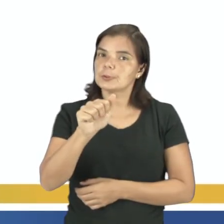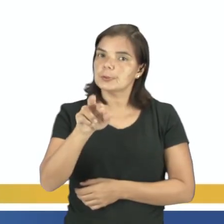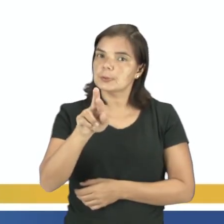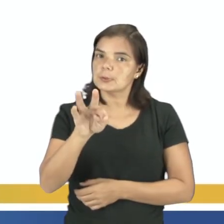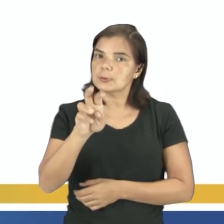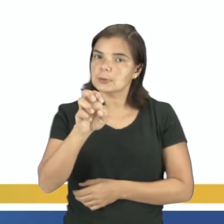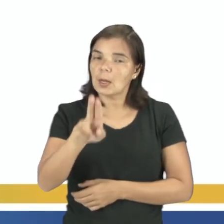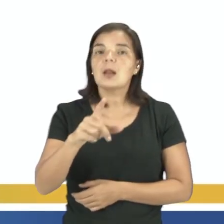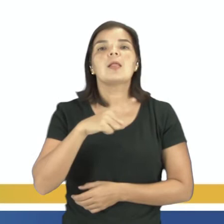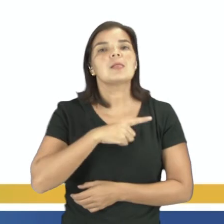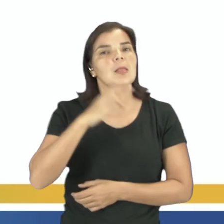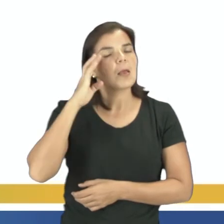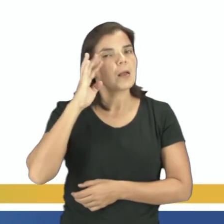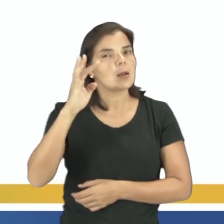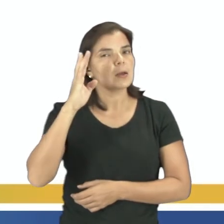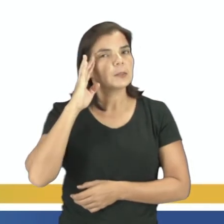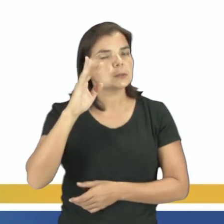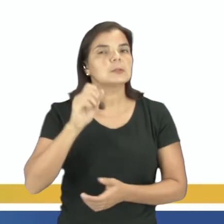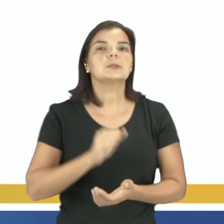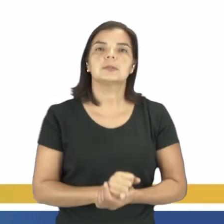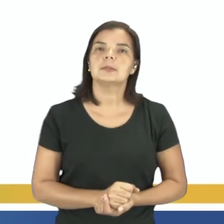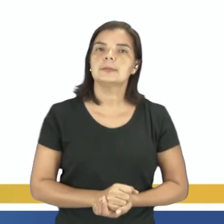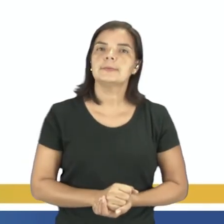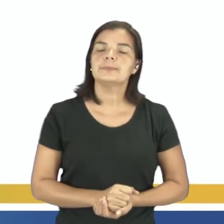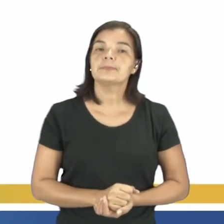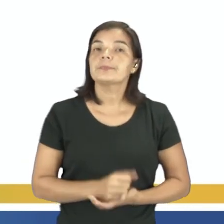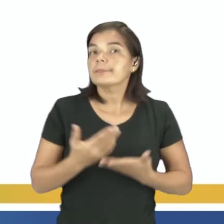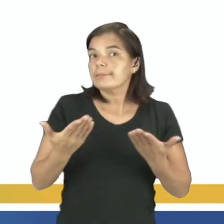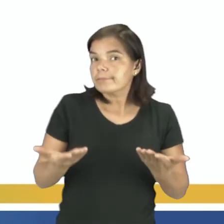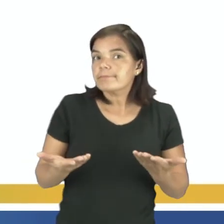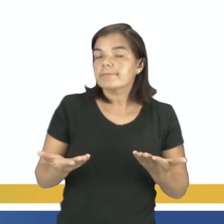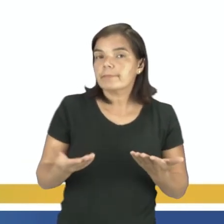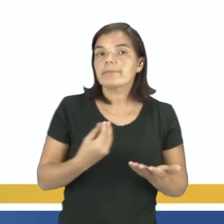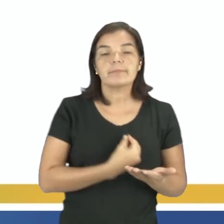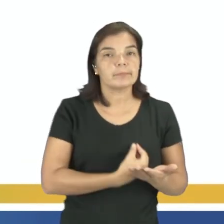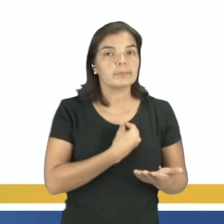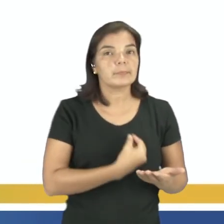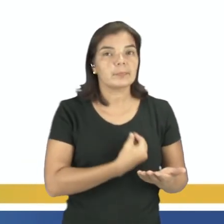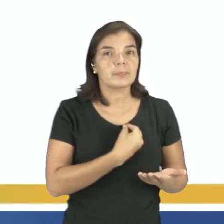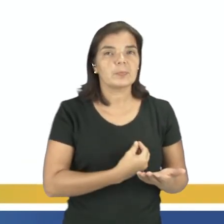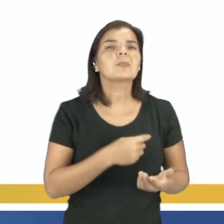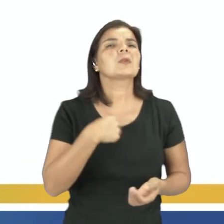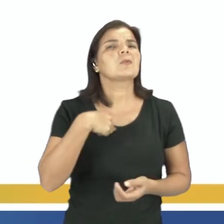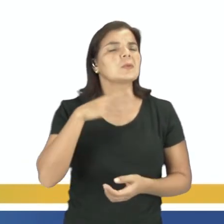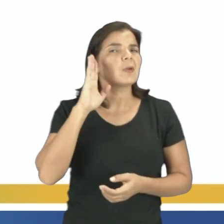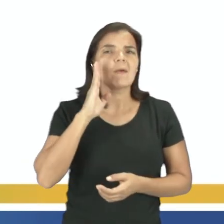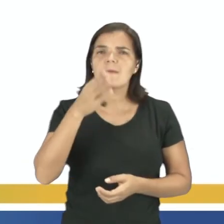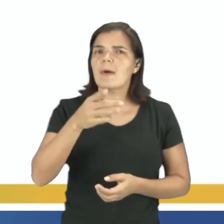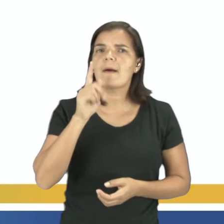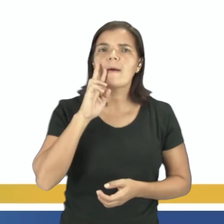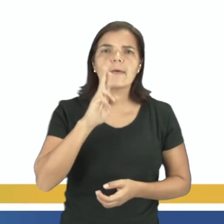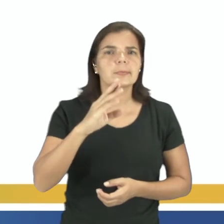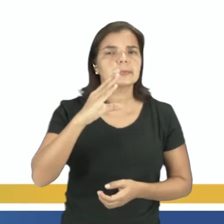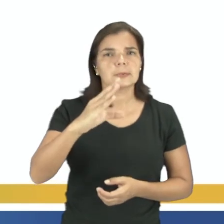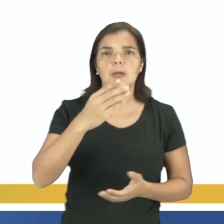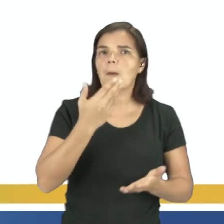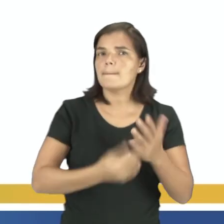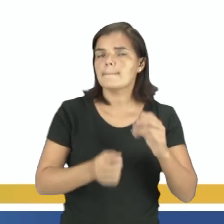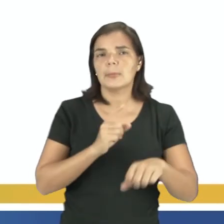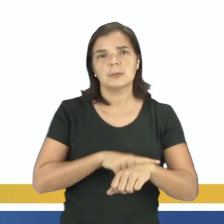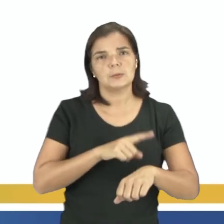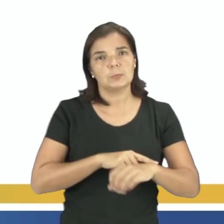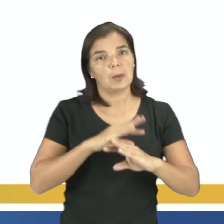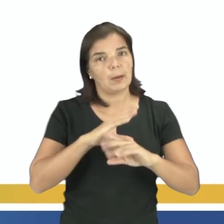e ela tem essa teoria feminista de base existencialista, você vai direto nascer e nem perde tempo, é claro